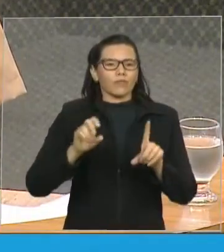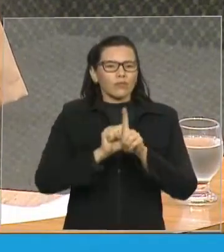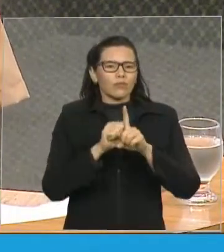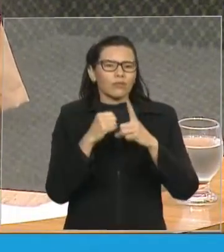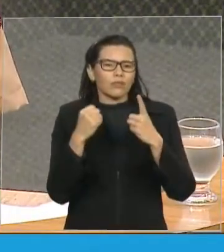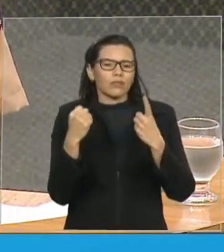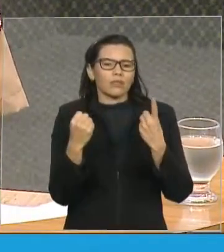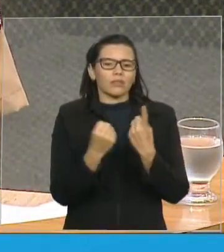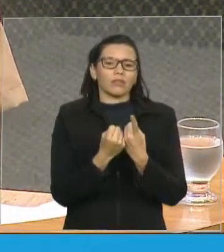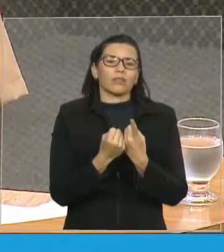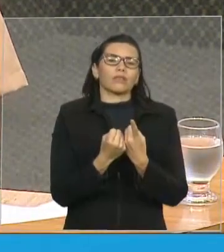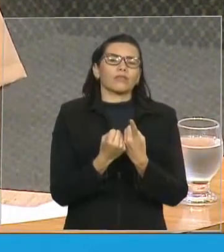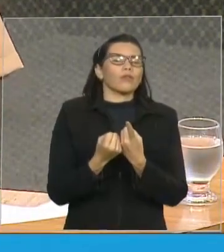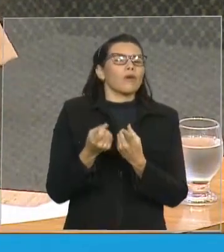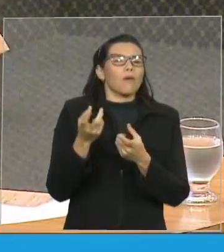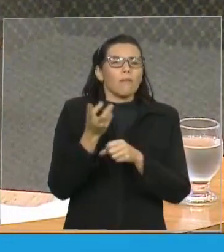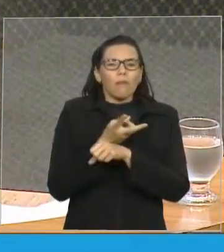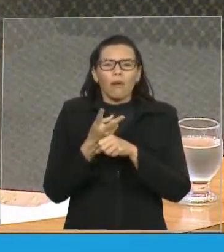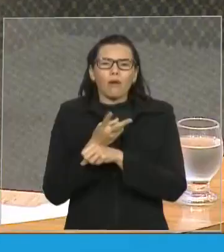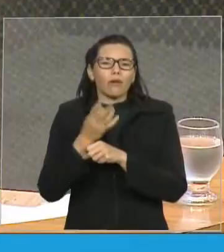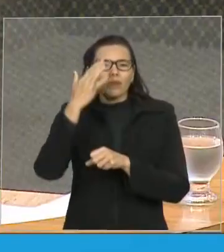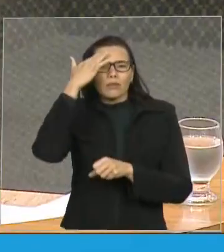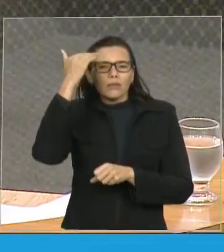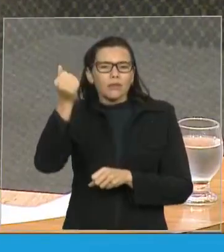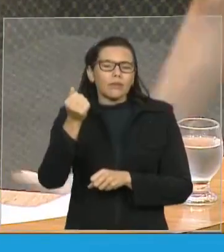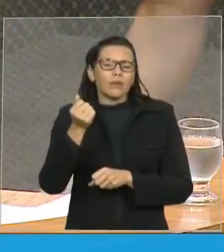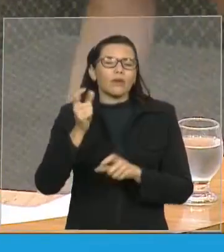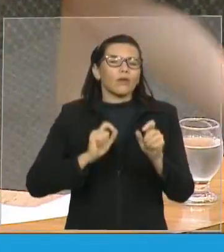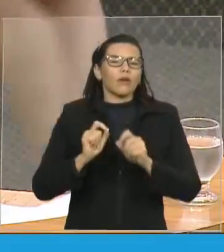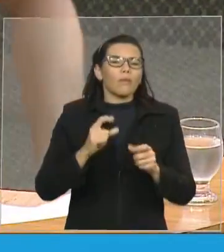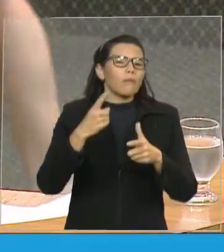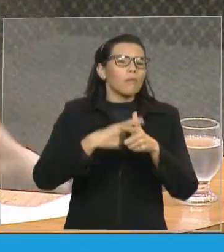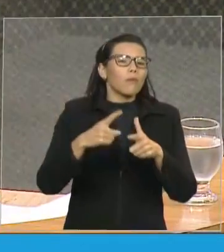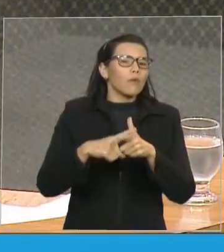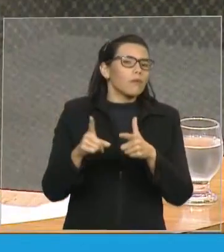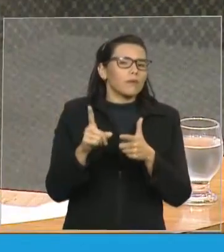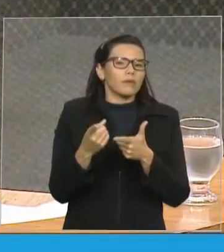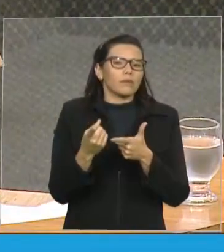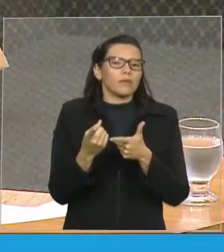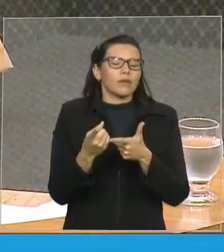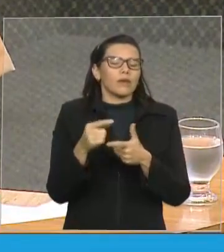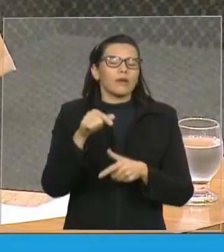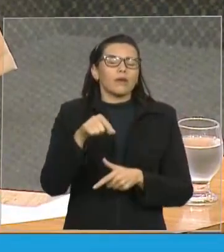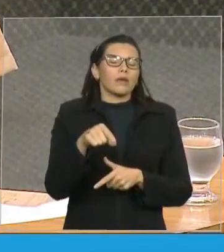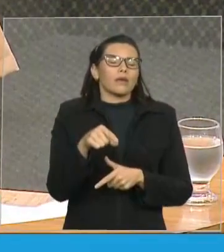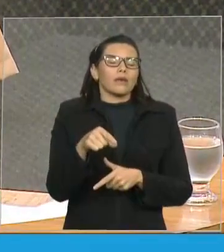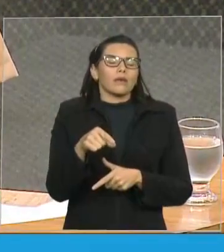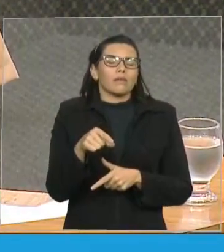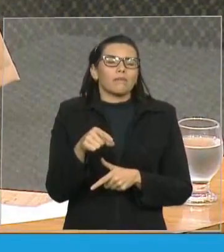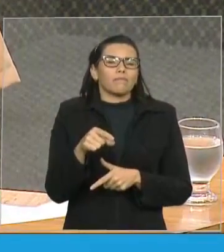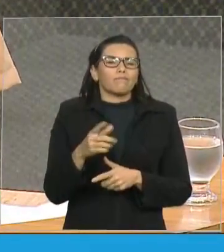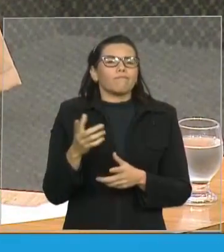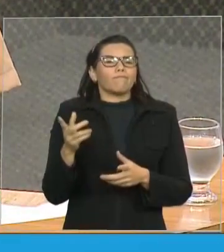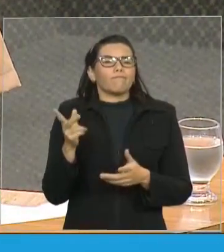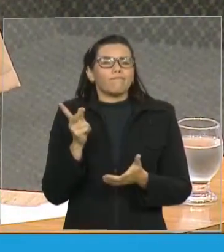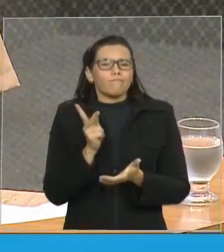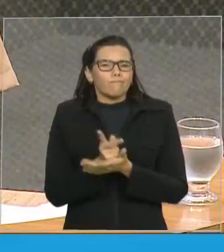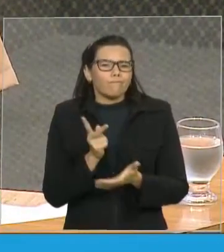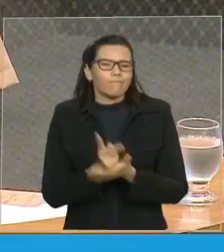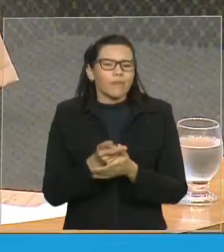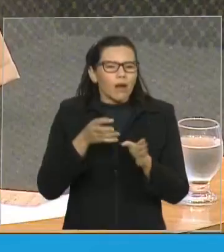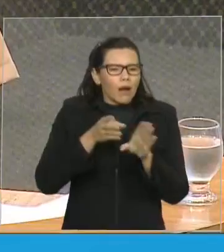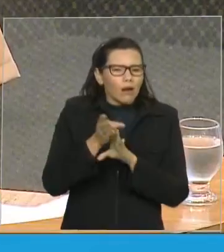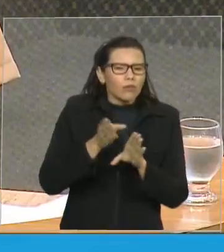problema específico, que no caso este ano, a superação da violência. A campanha da